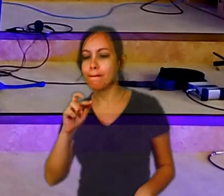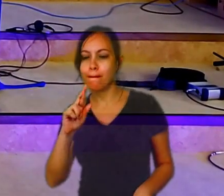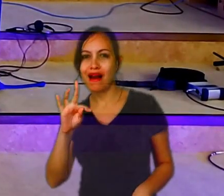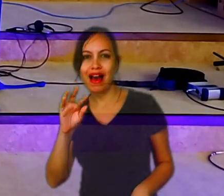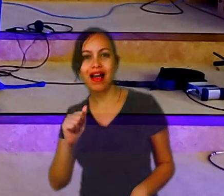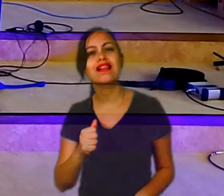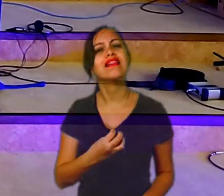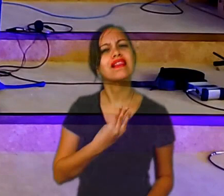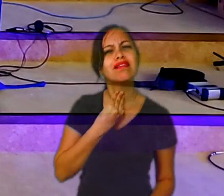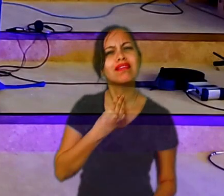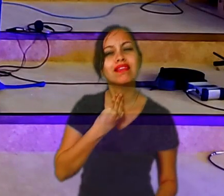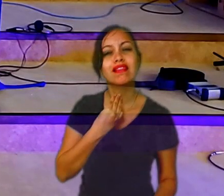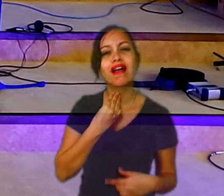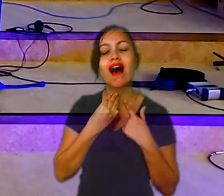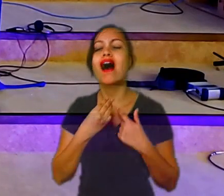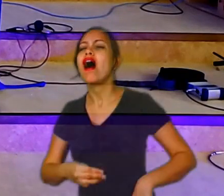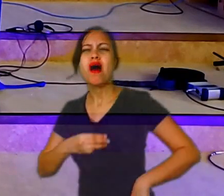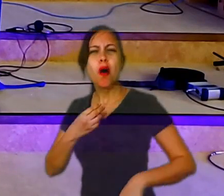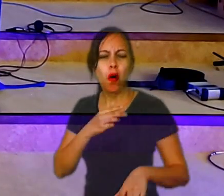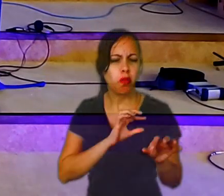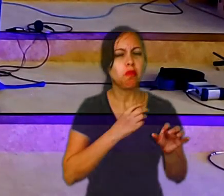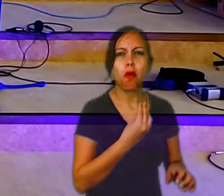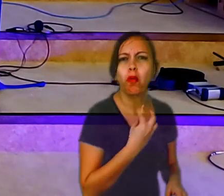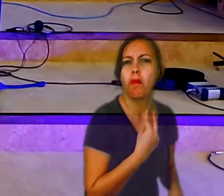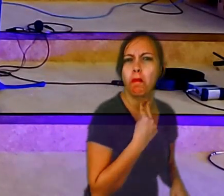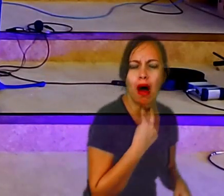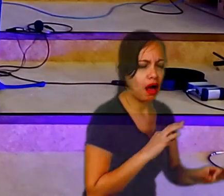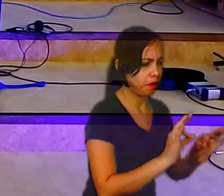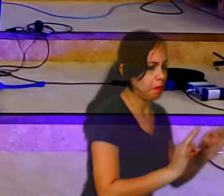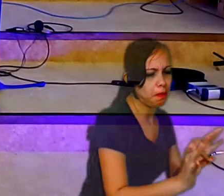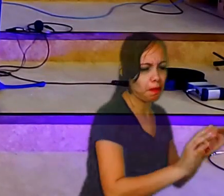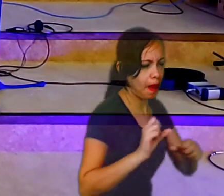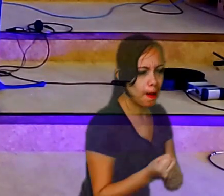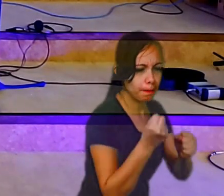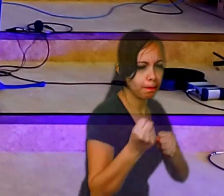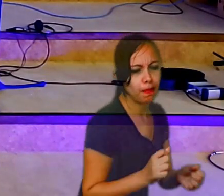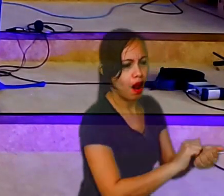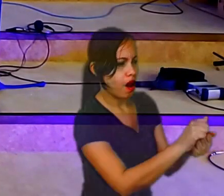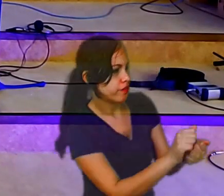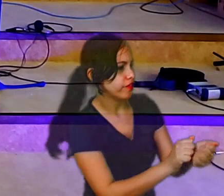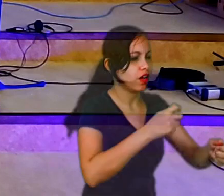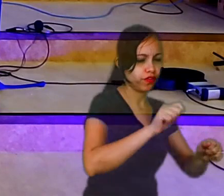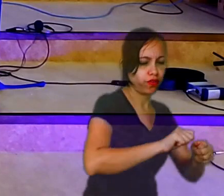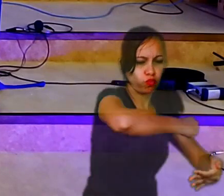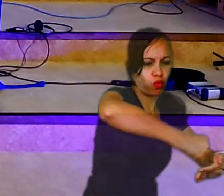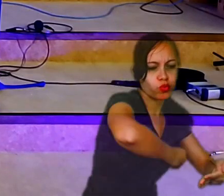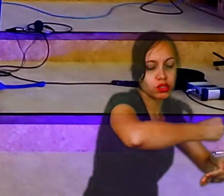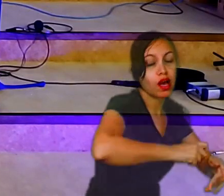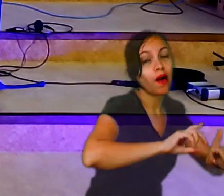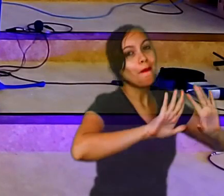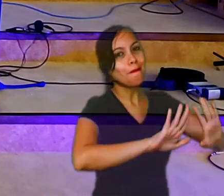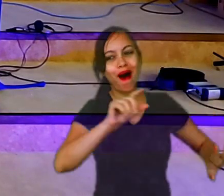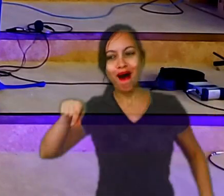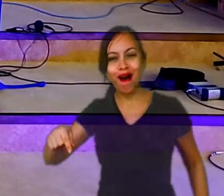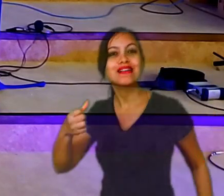preocupada com os afazeres e com o trabalho, Maria tomou uma decisão extraordinária, prostrou-se aos pés